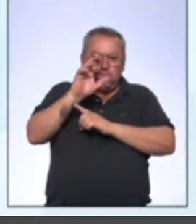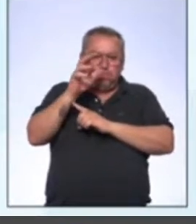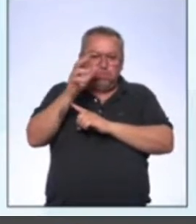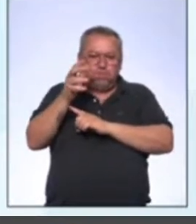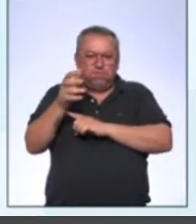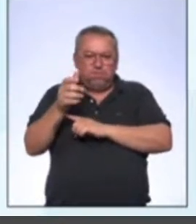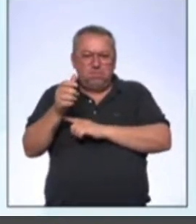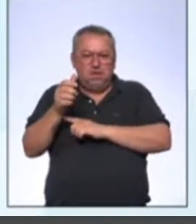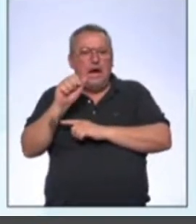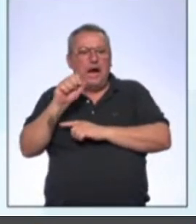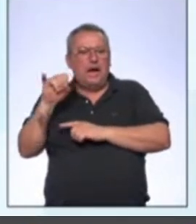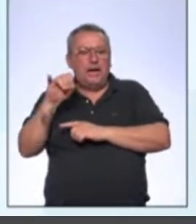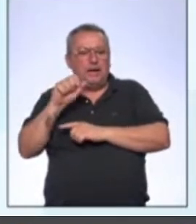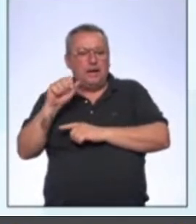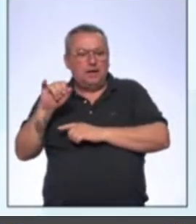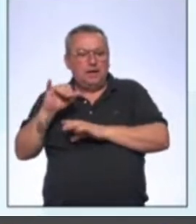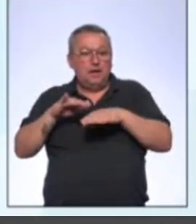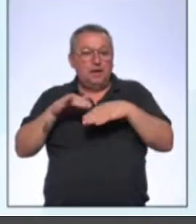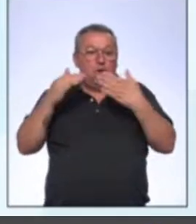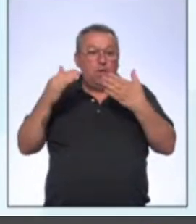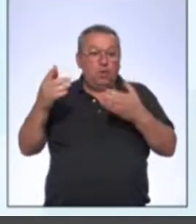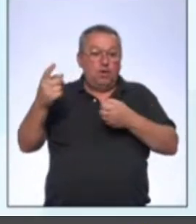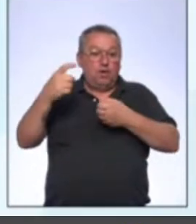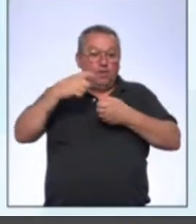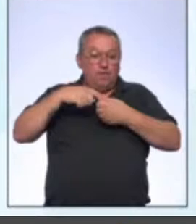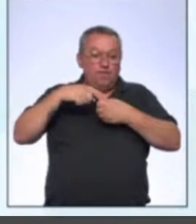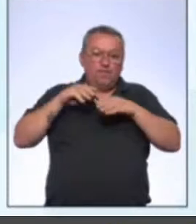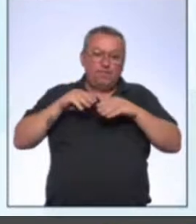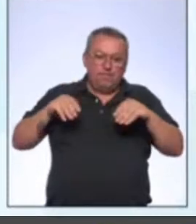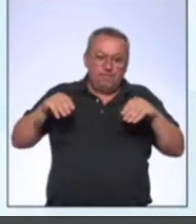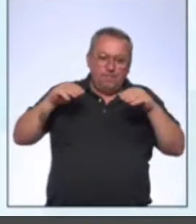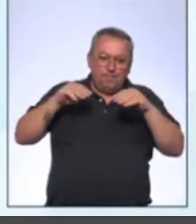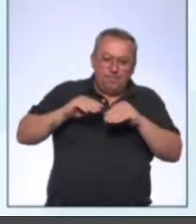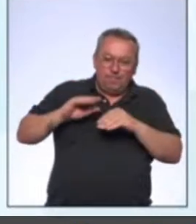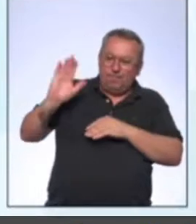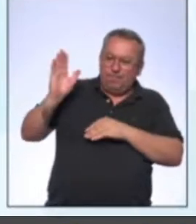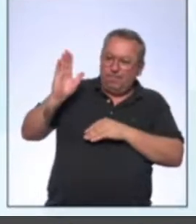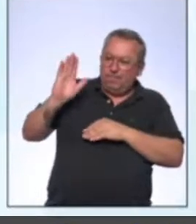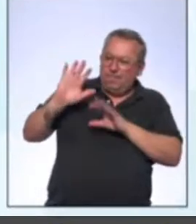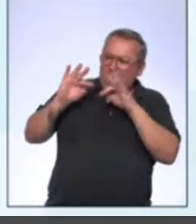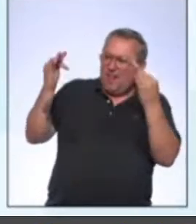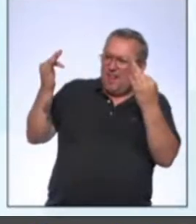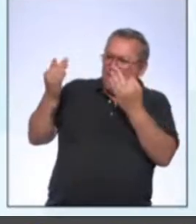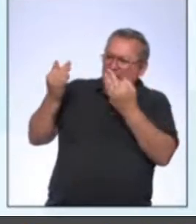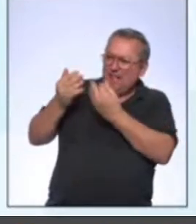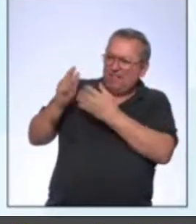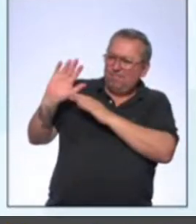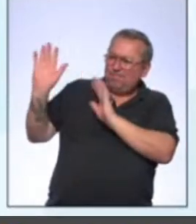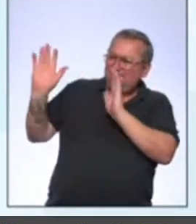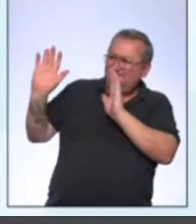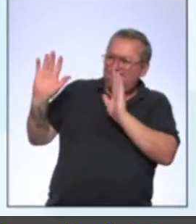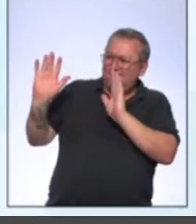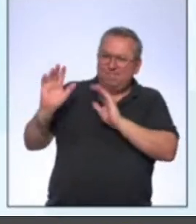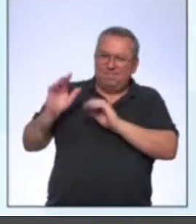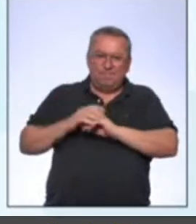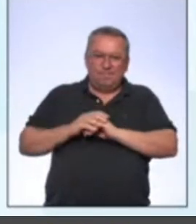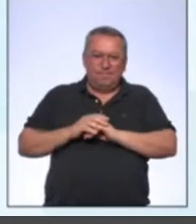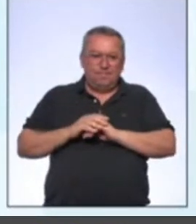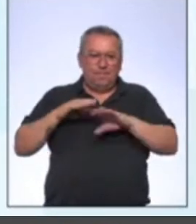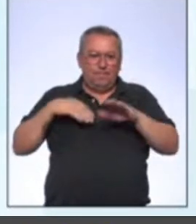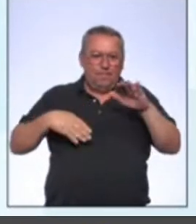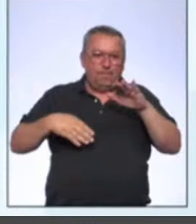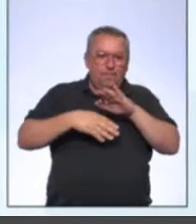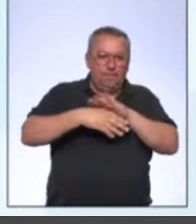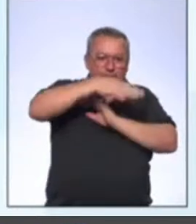ai. Ai, quando eu vim da minha terra, despedida parentália, eu entrei no